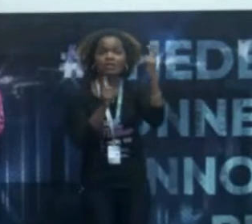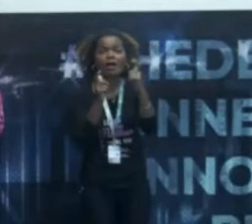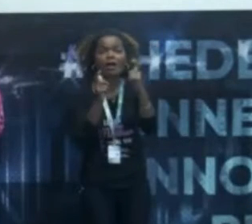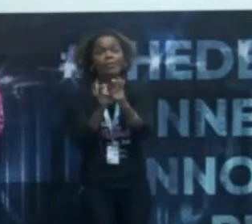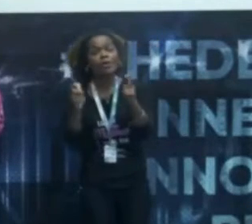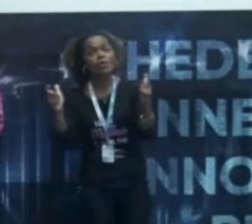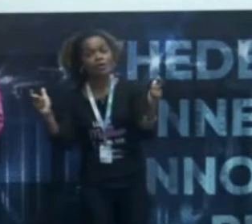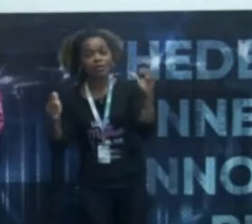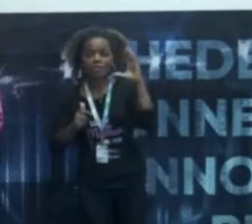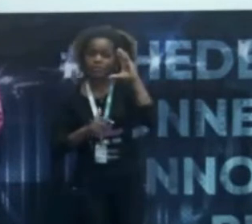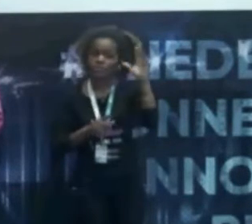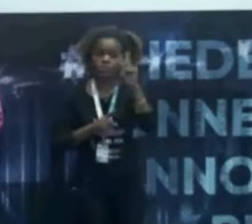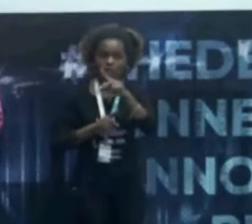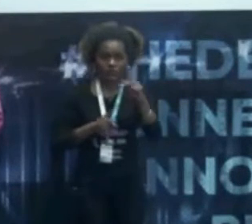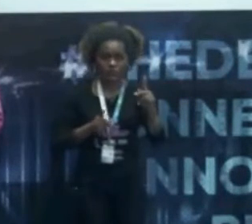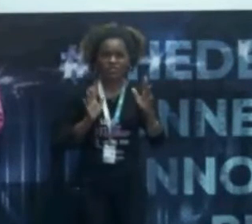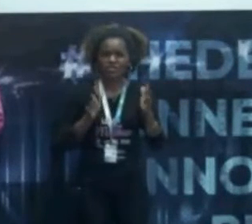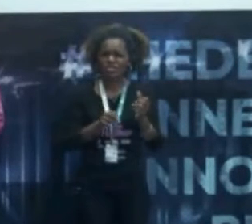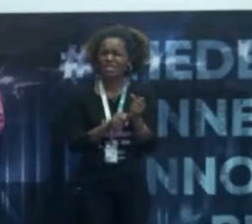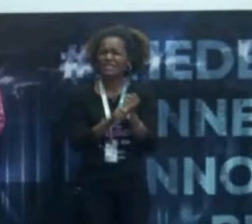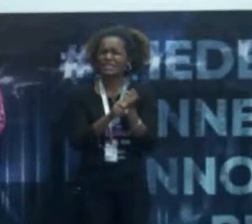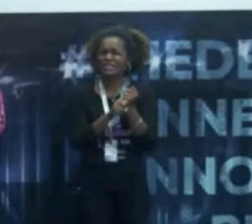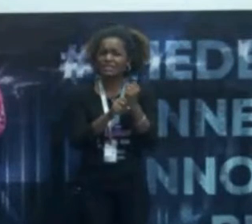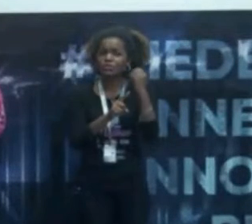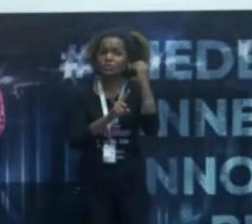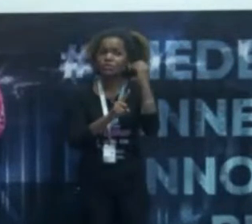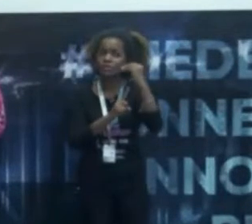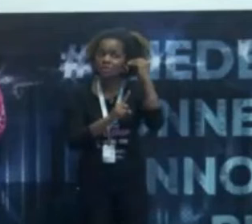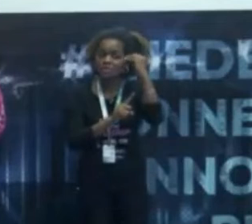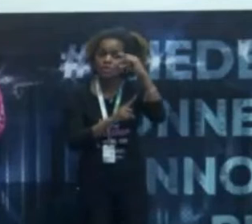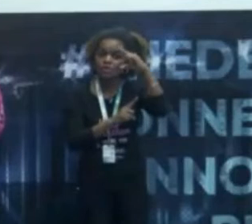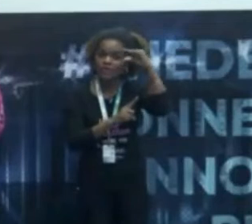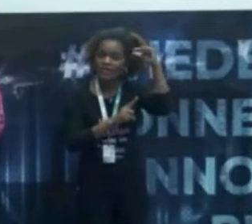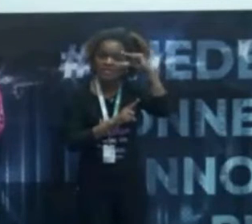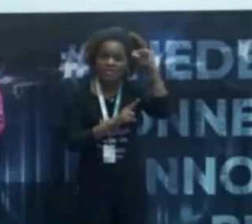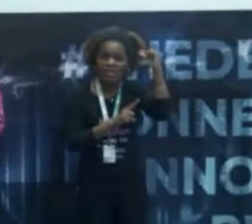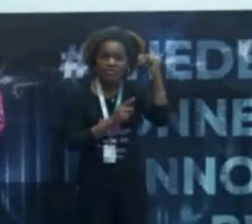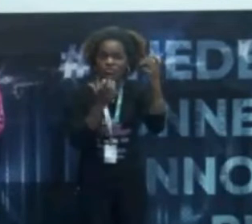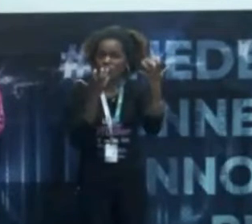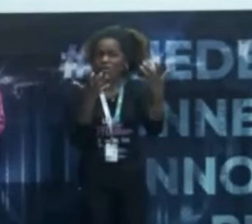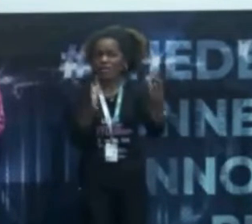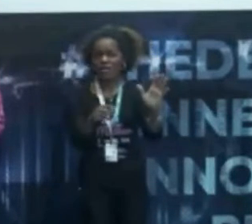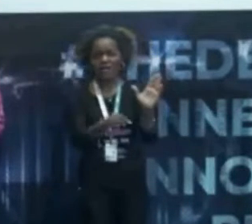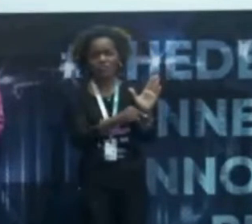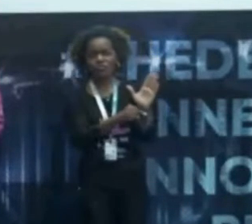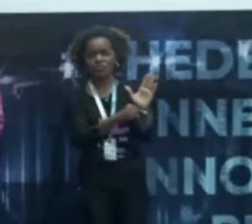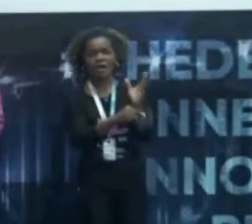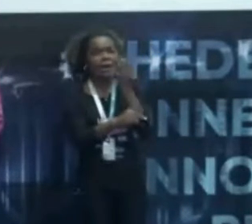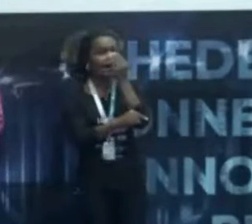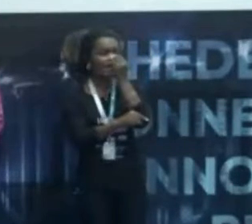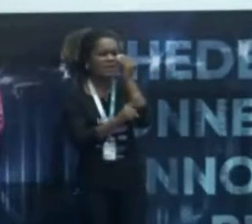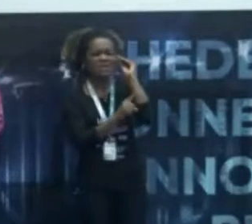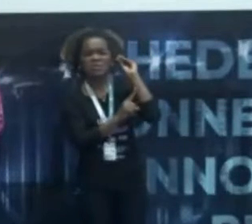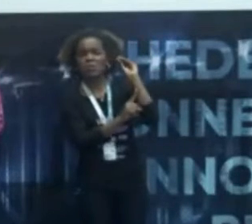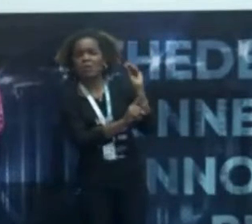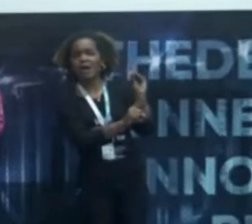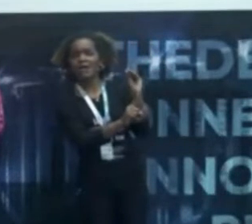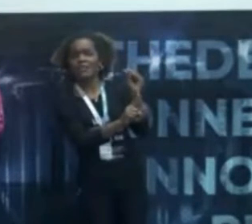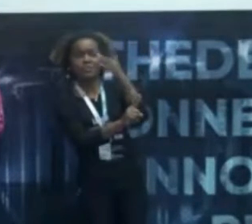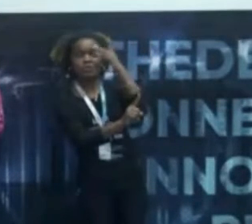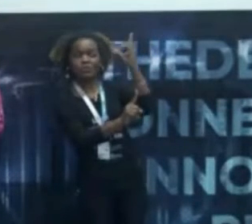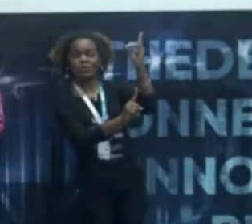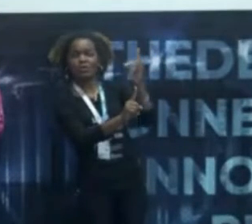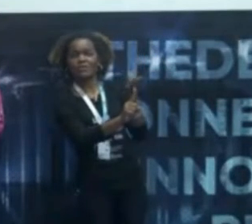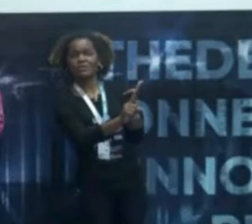os professores que estavam há mais tempo dentro das universidades, não queriam aprender e simplesmente ignoravam a presença daquela pessoa com